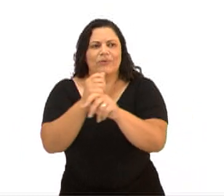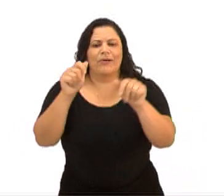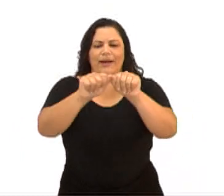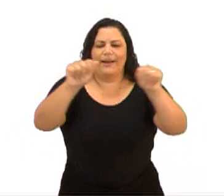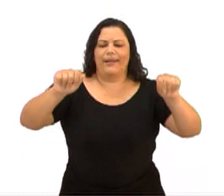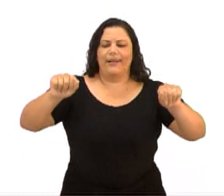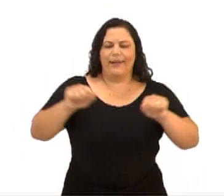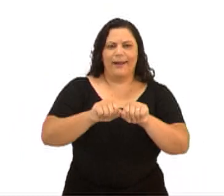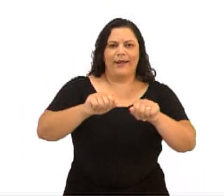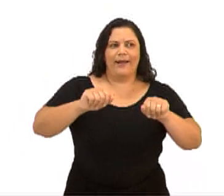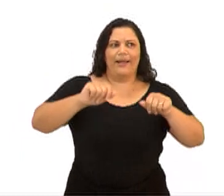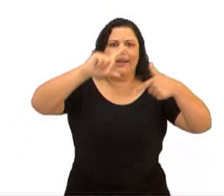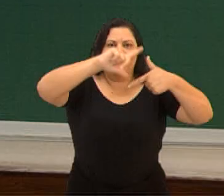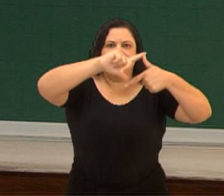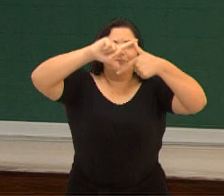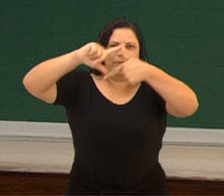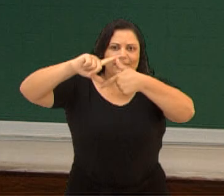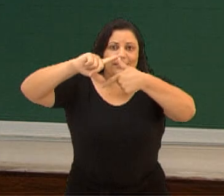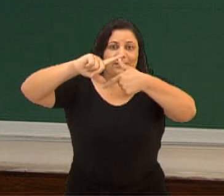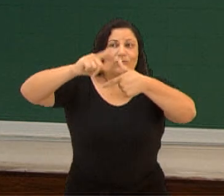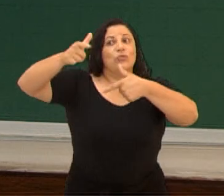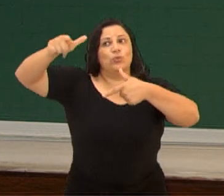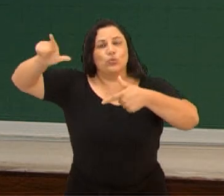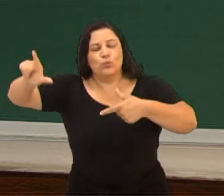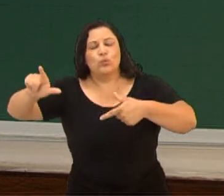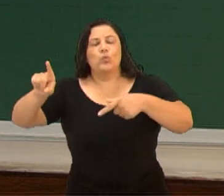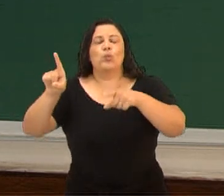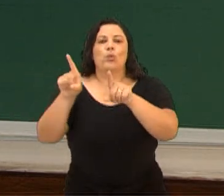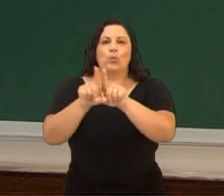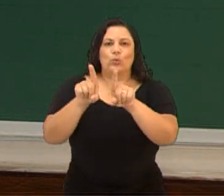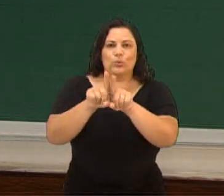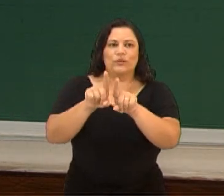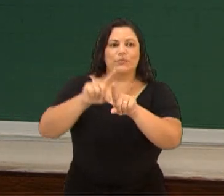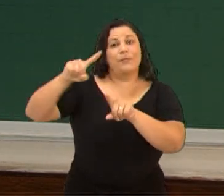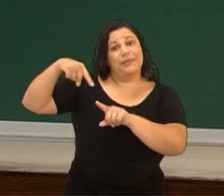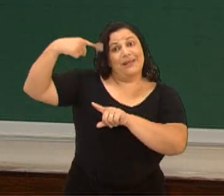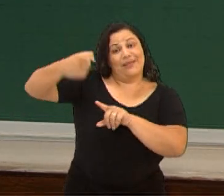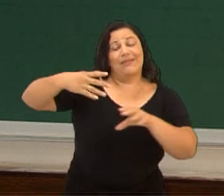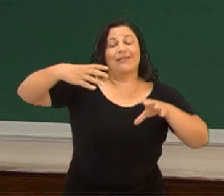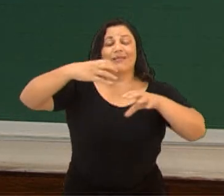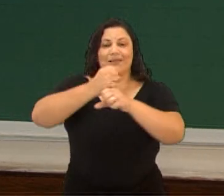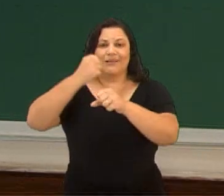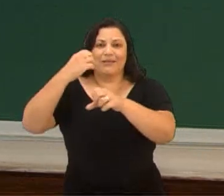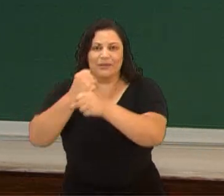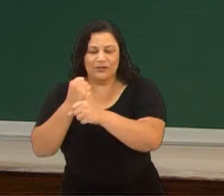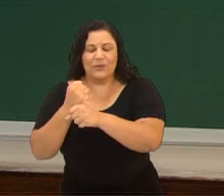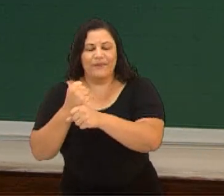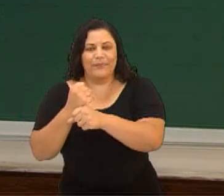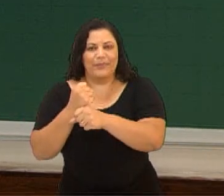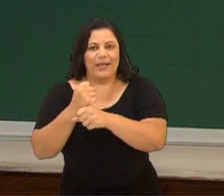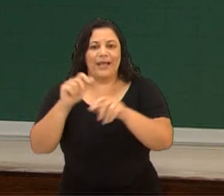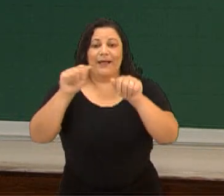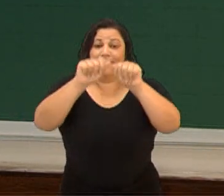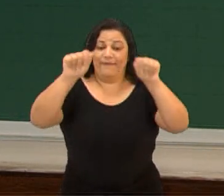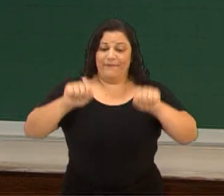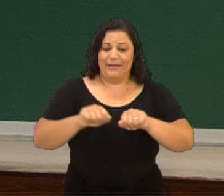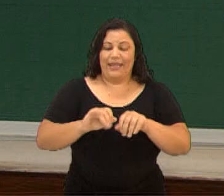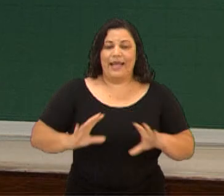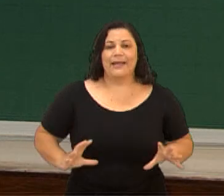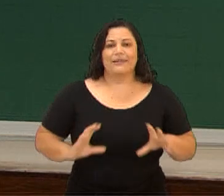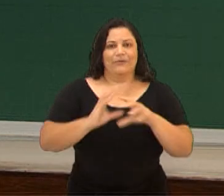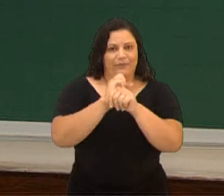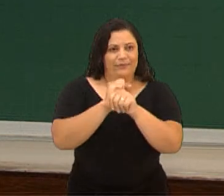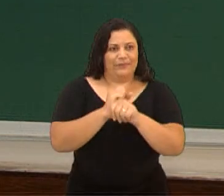de um retângulo, a área do outro retângulo, para depois somar e ver a área total, tudo